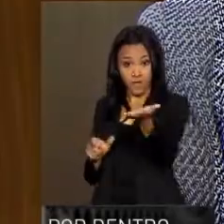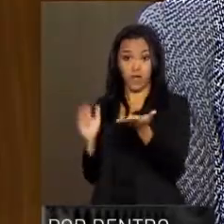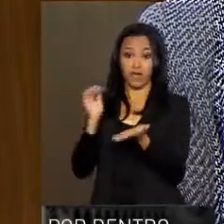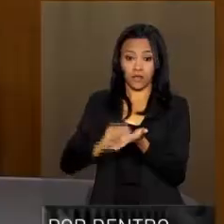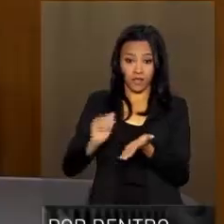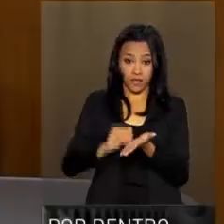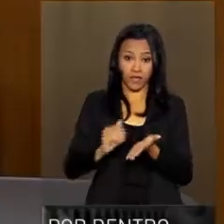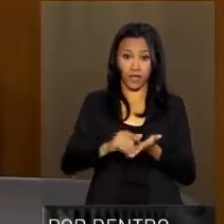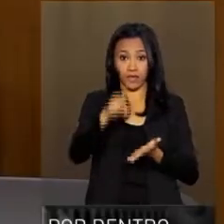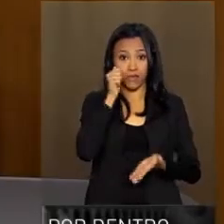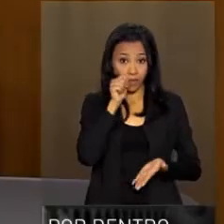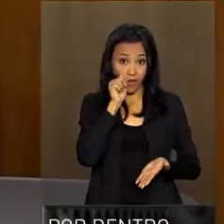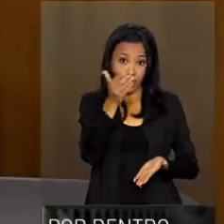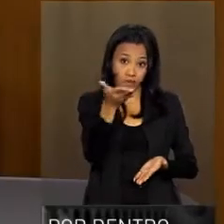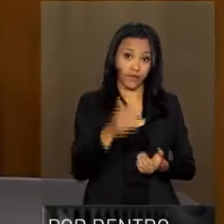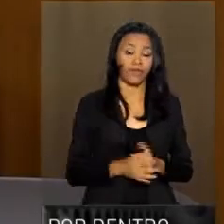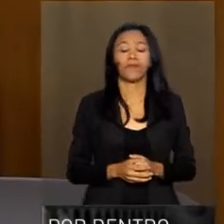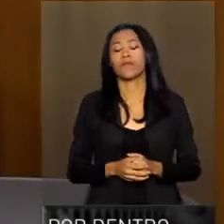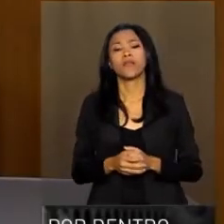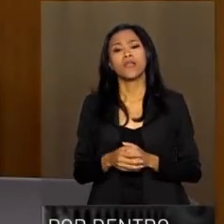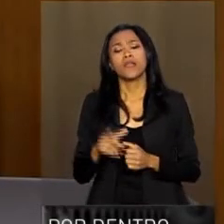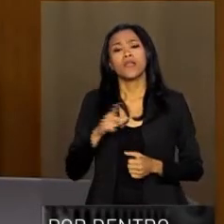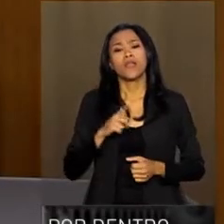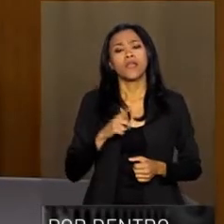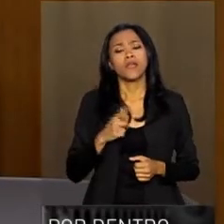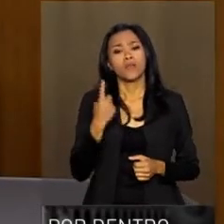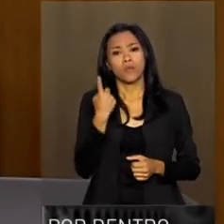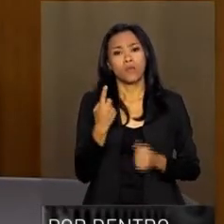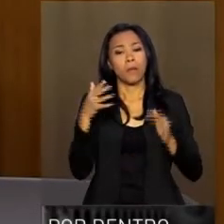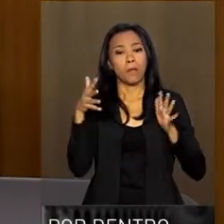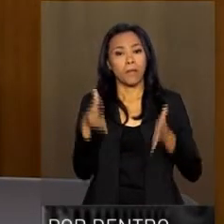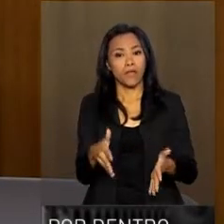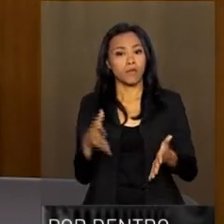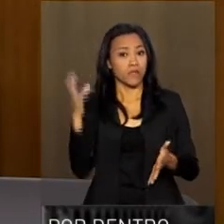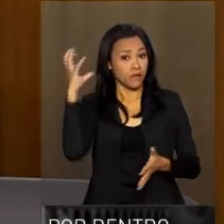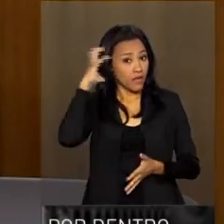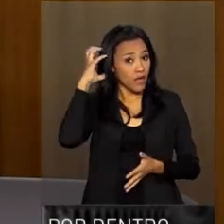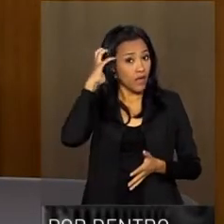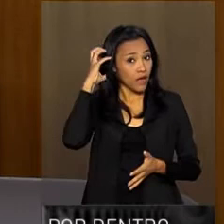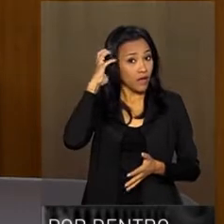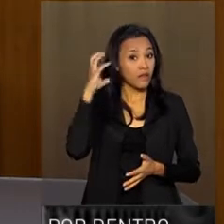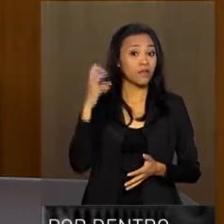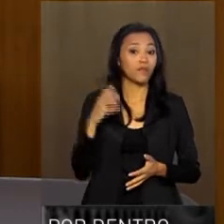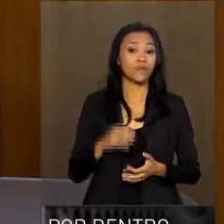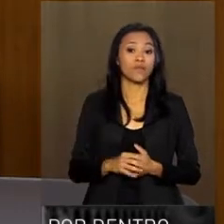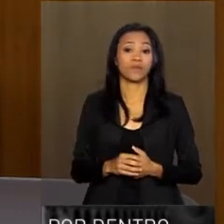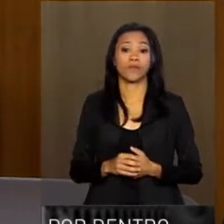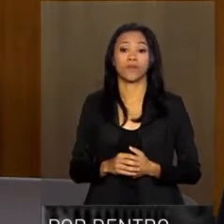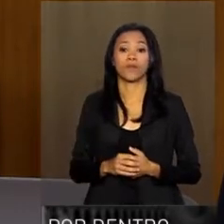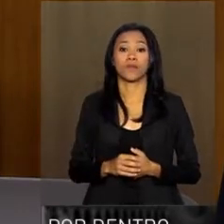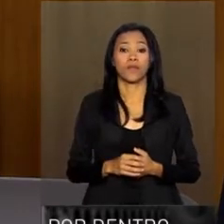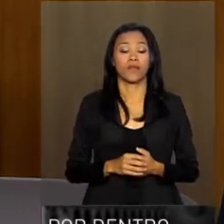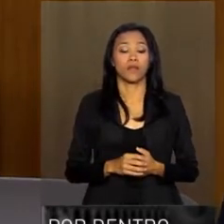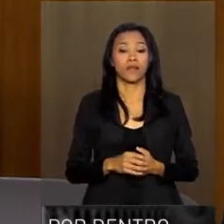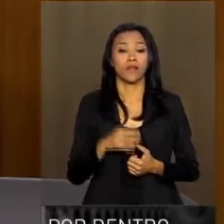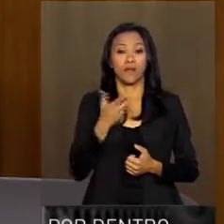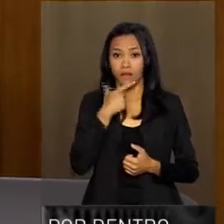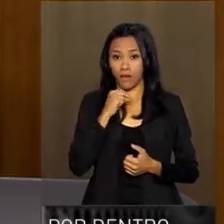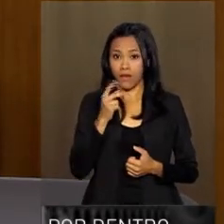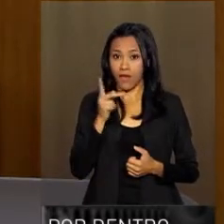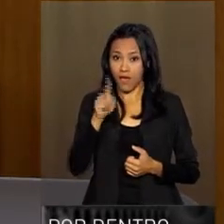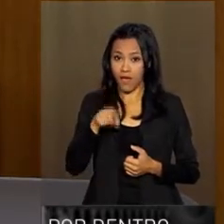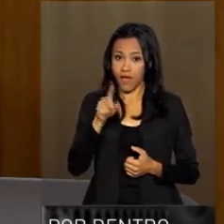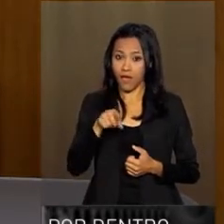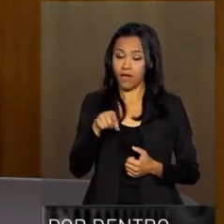república a secretária agora temos uma participação da rádio difusora acreana o emmy de rio branco quem fala com a gente o